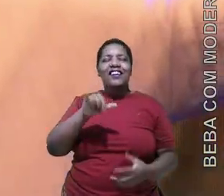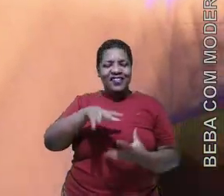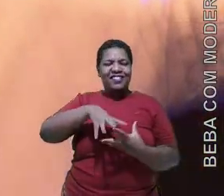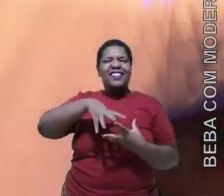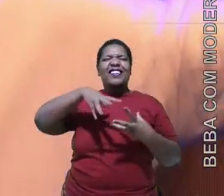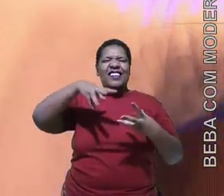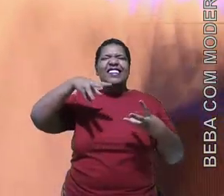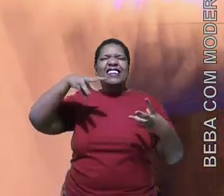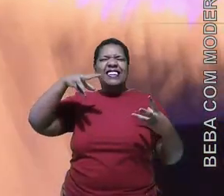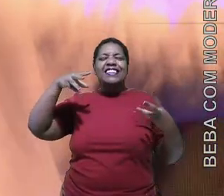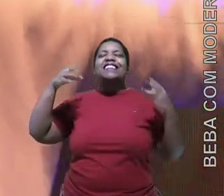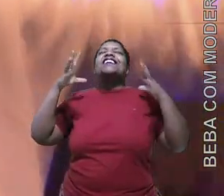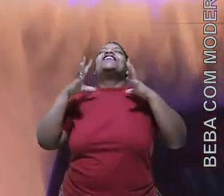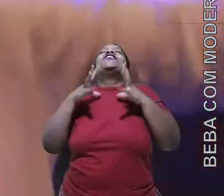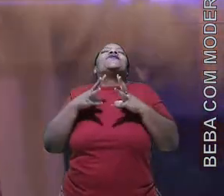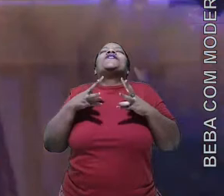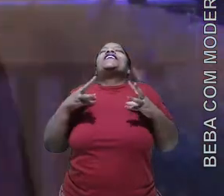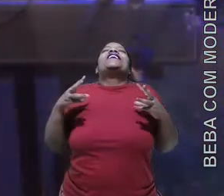nós